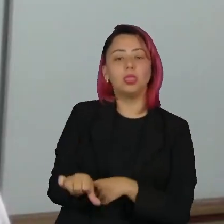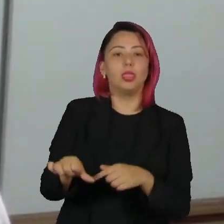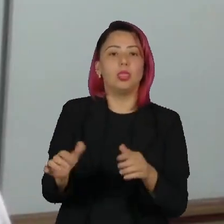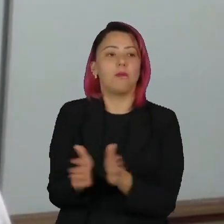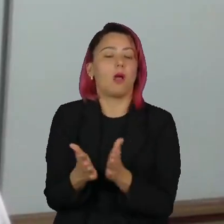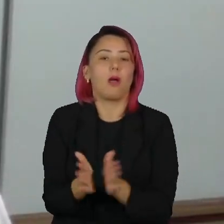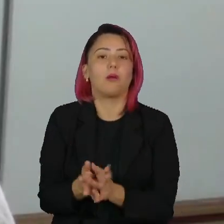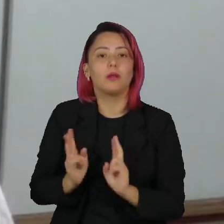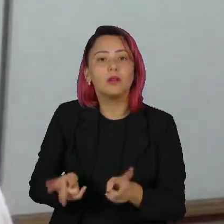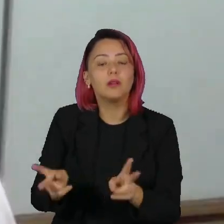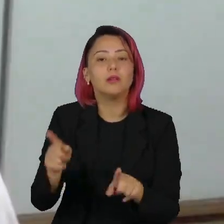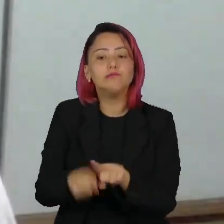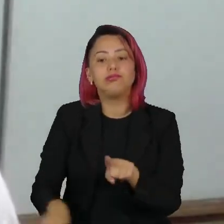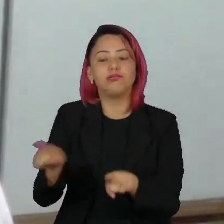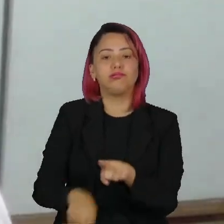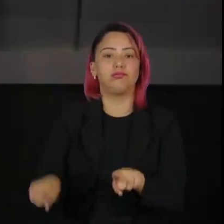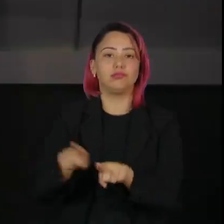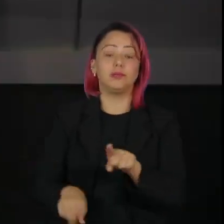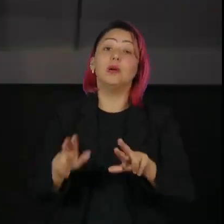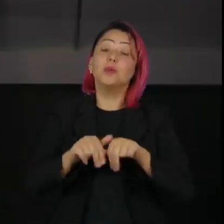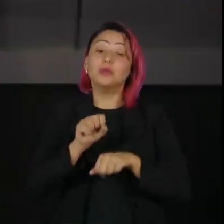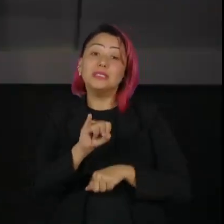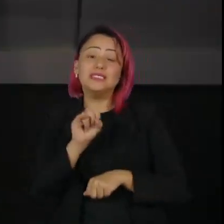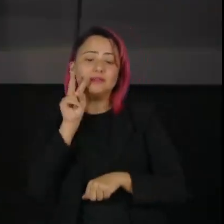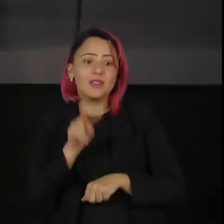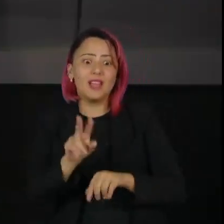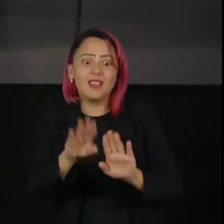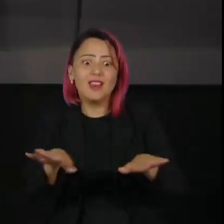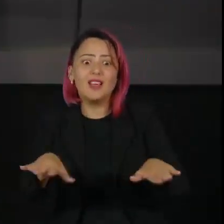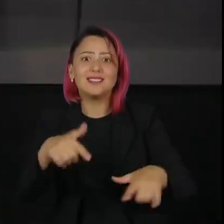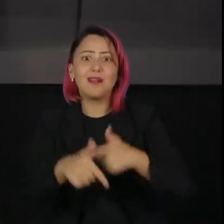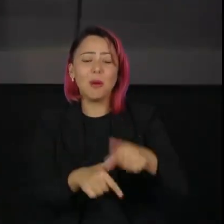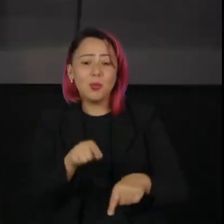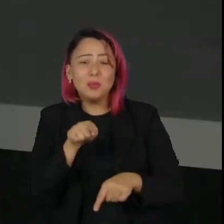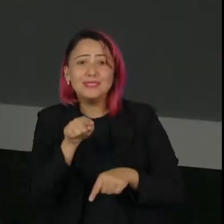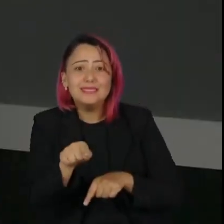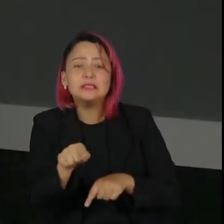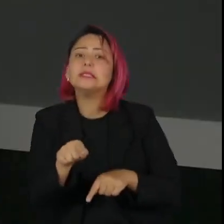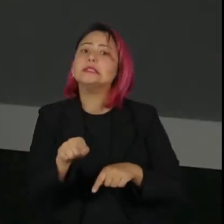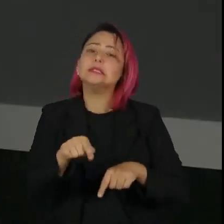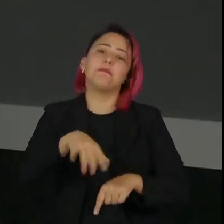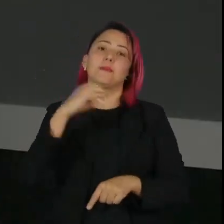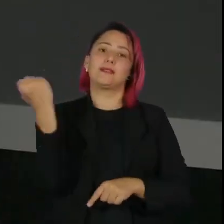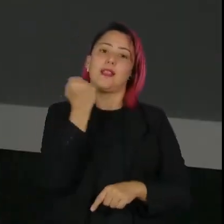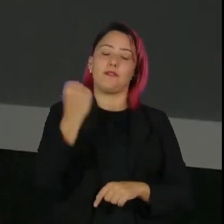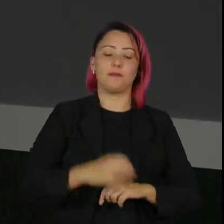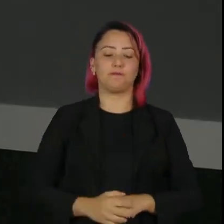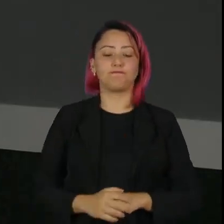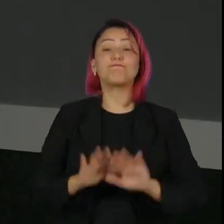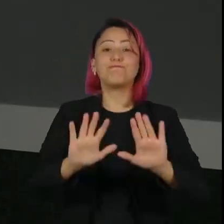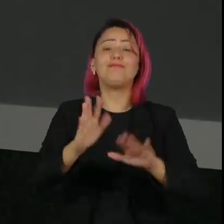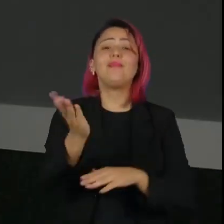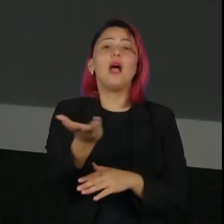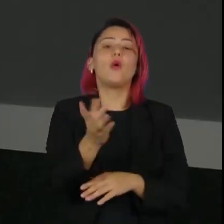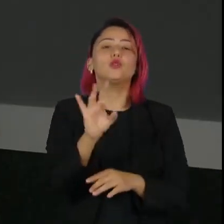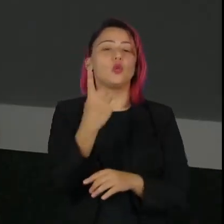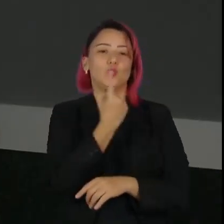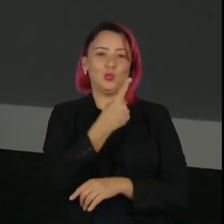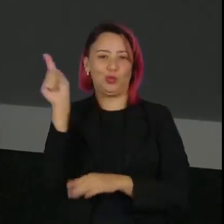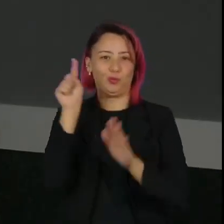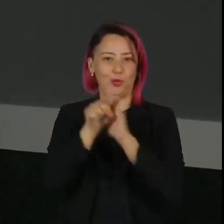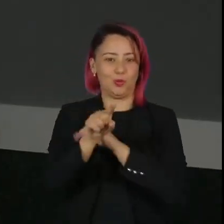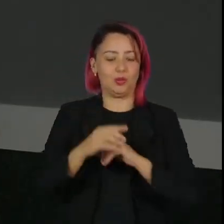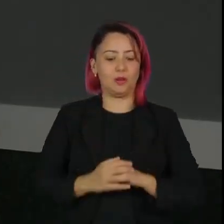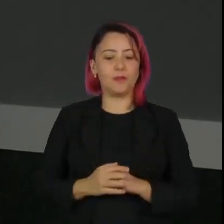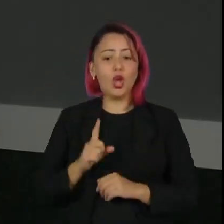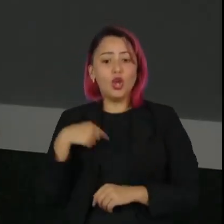atento quando a gente encontra crianças e adolescentes nessas situações. Caterina, para concluir, como é que a gente